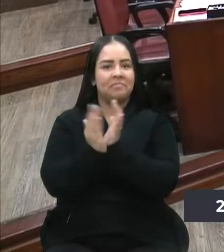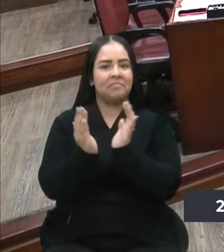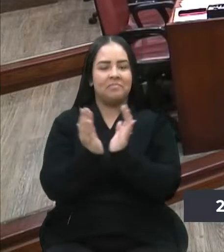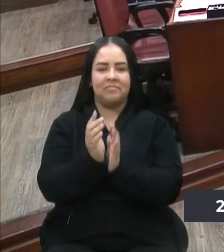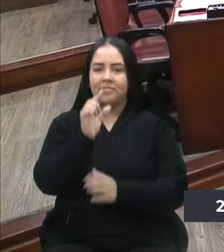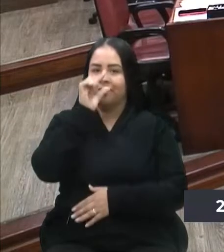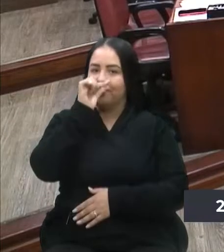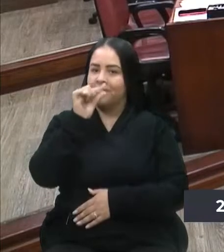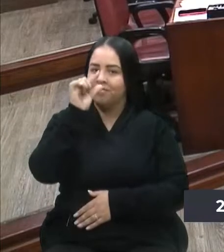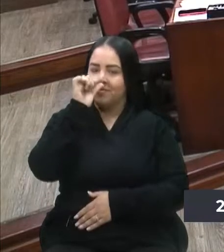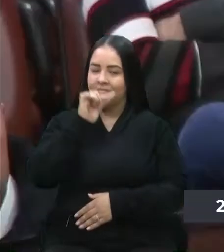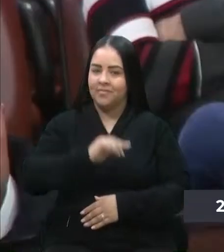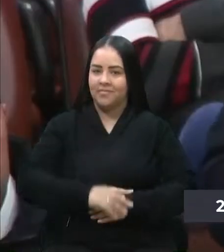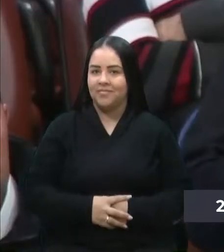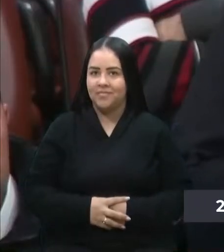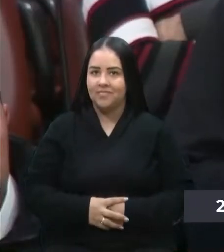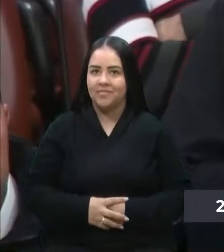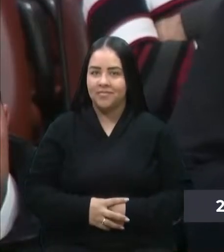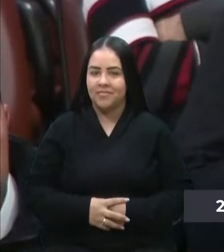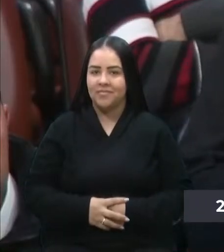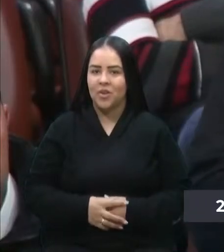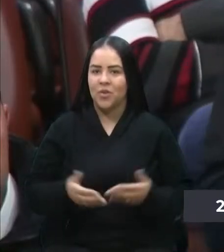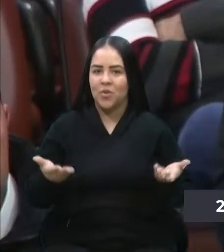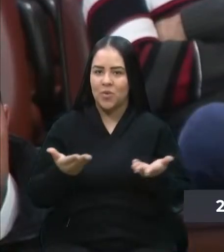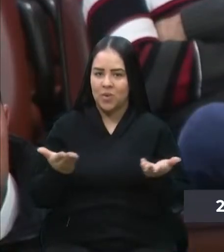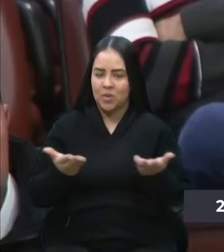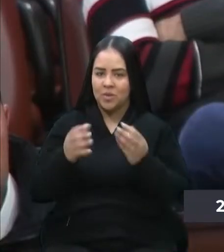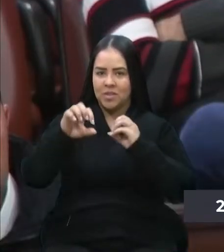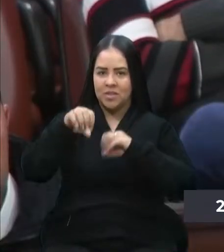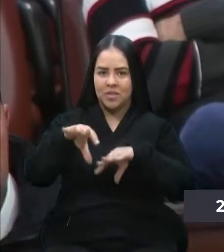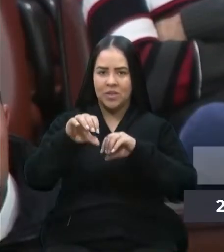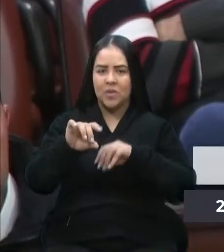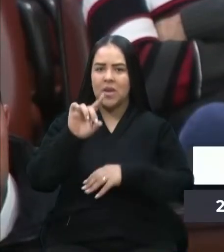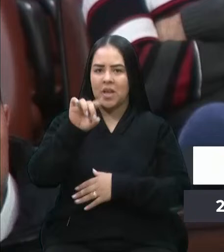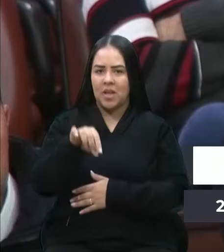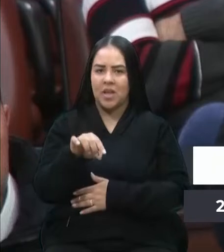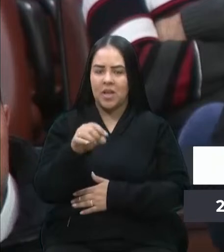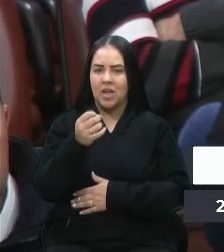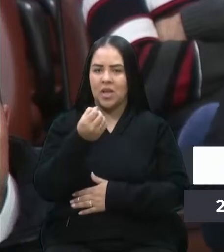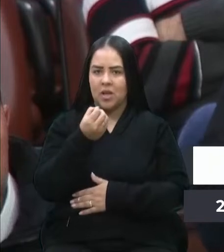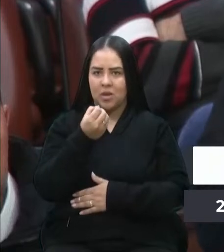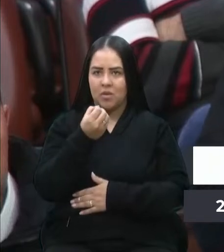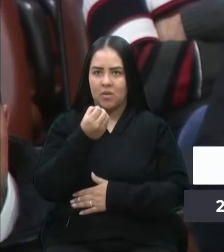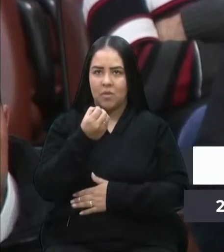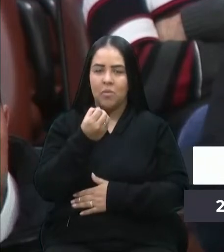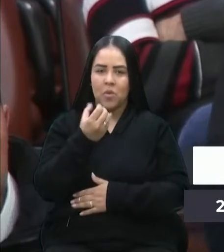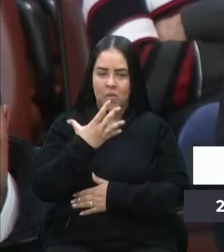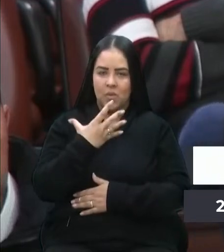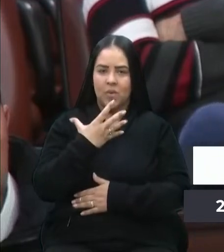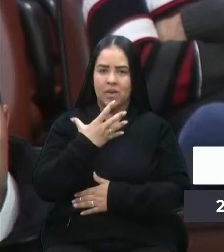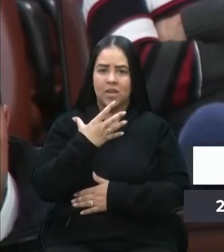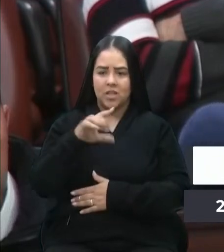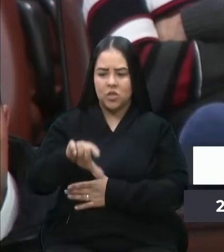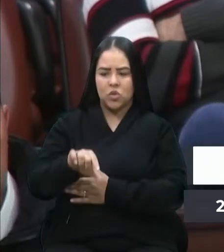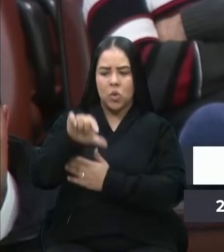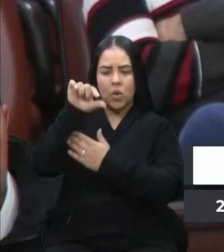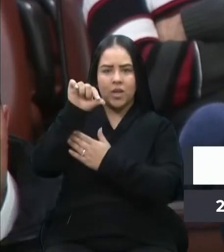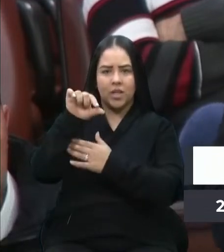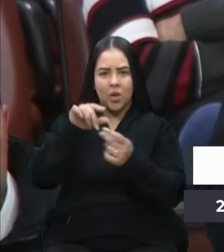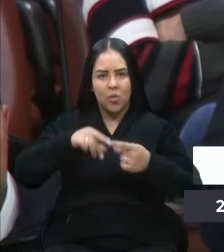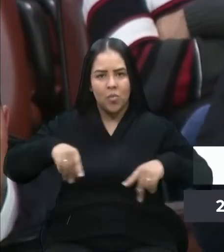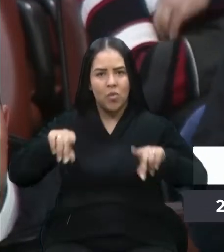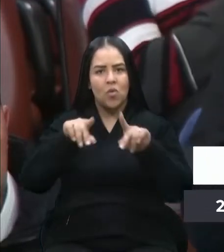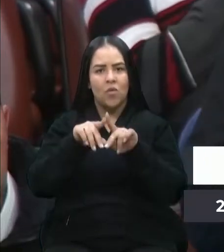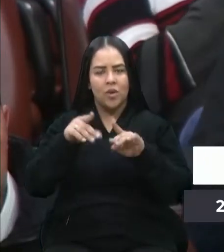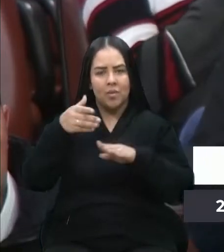Fantinel, hoje a nossa educação, e que bom que ela é eleita, né, a equipe diretiva de forma democrática, a população que